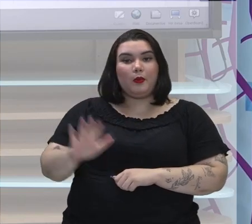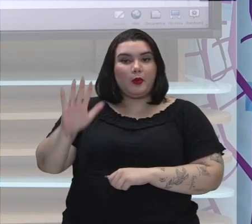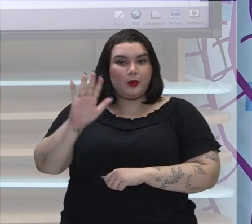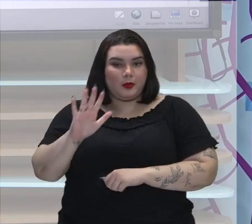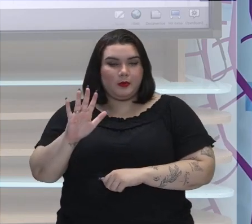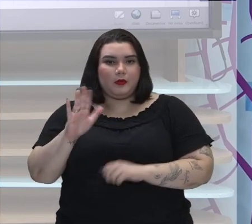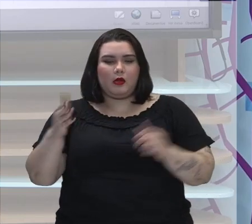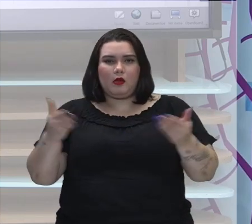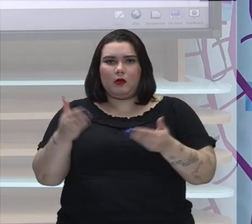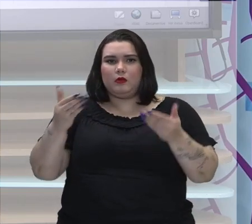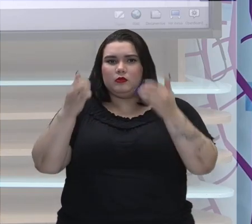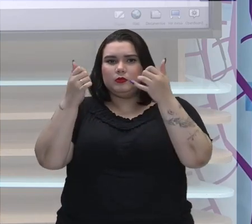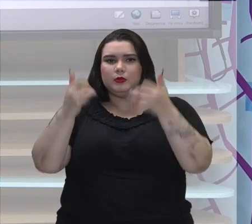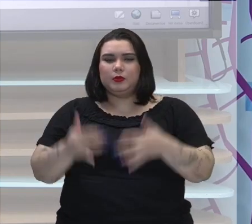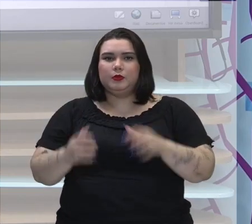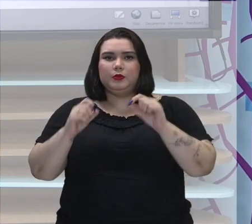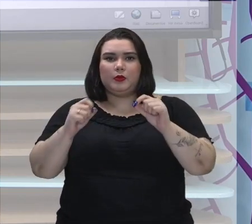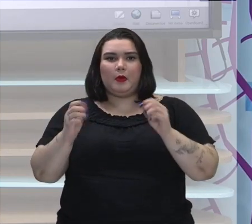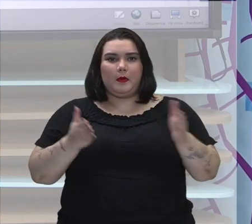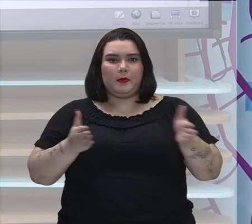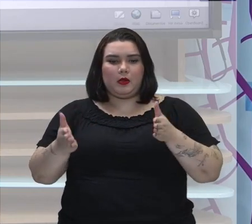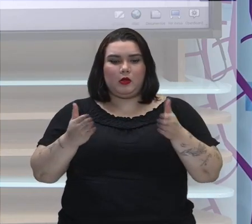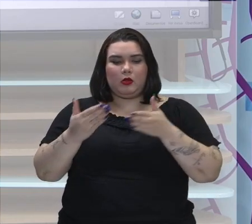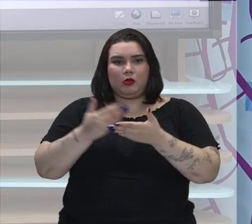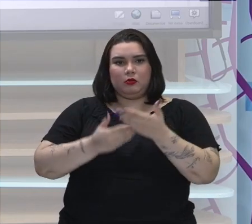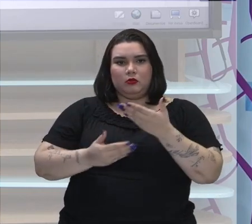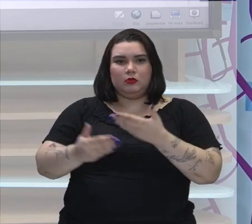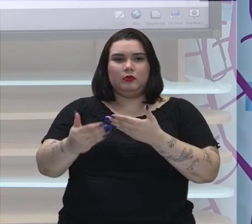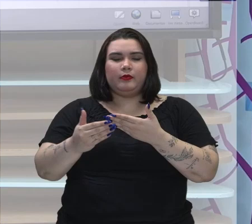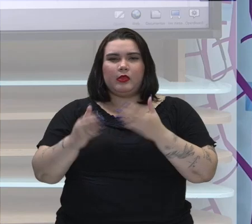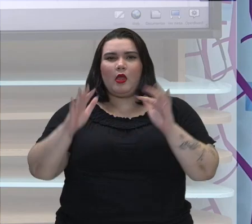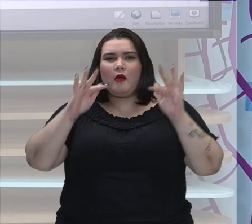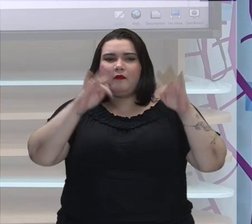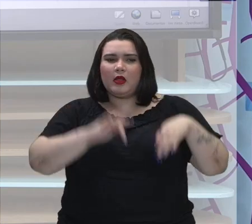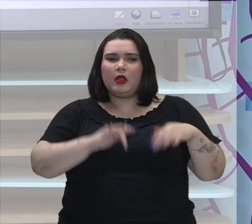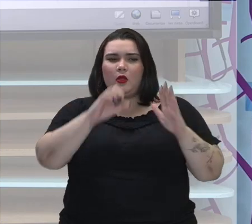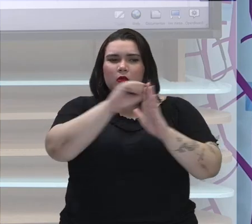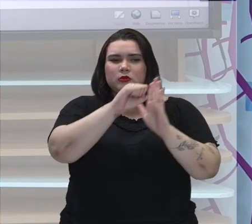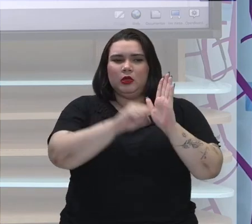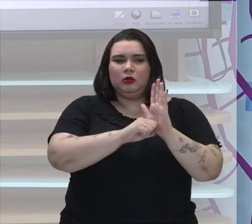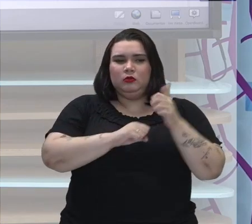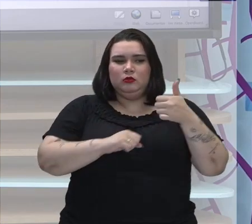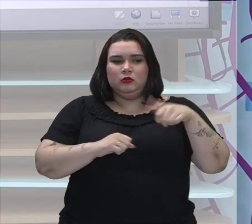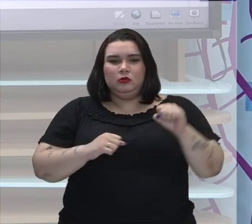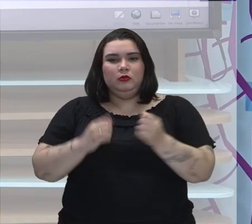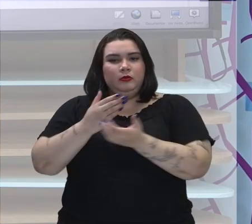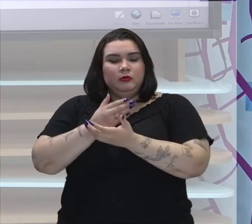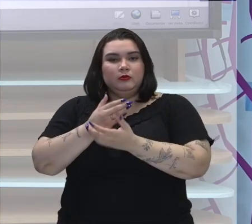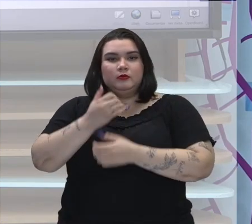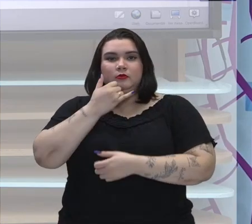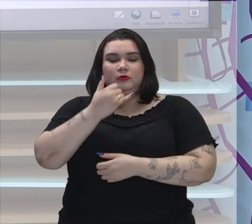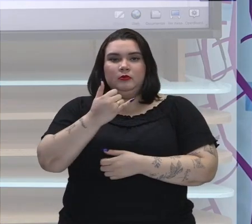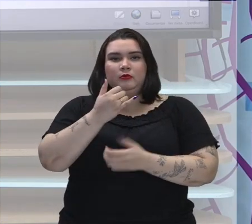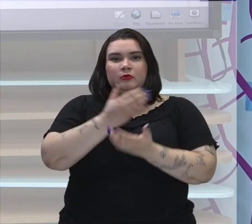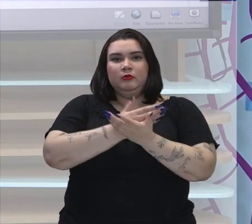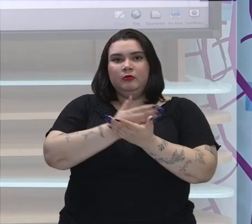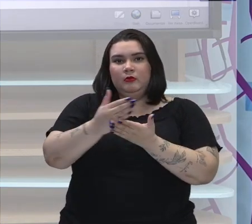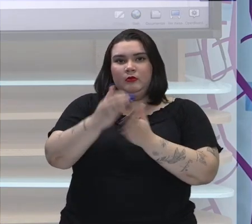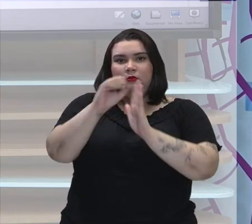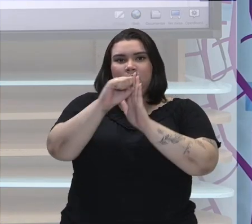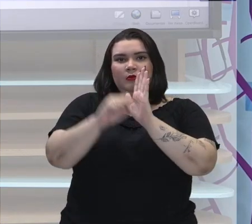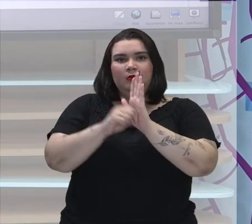falando agora de um período a partir do final do século XVII, início do século XVIII,